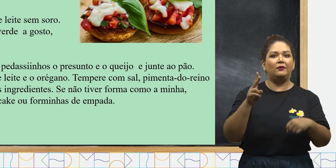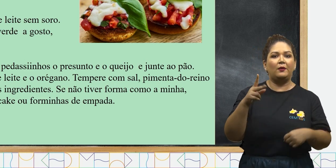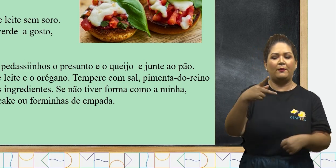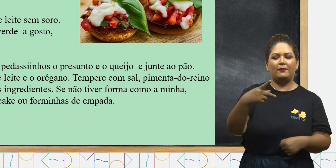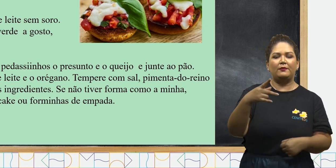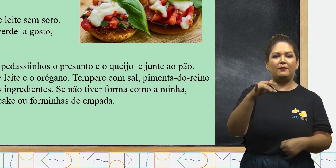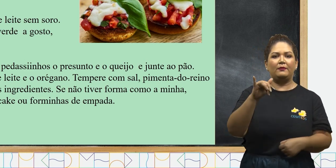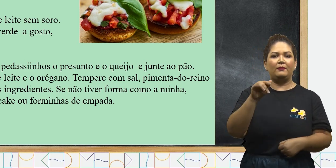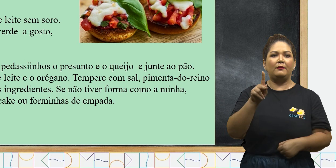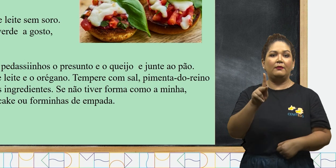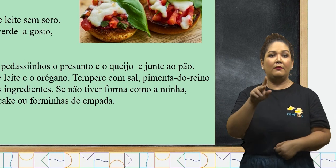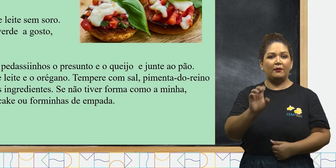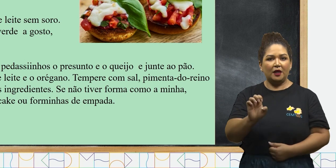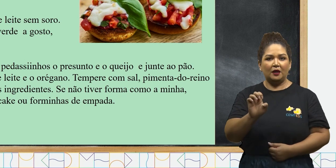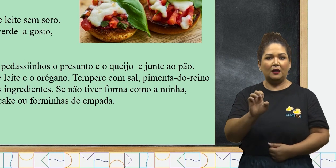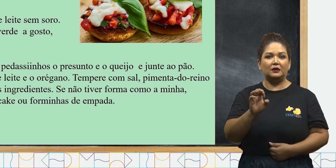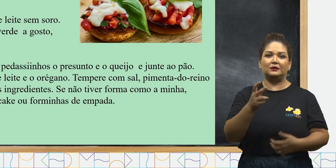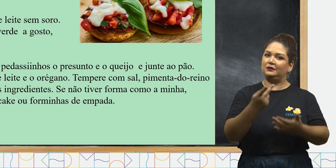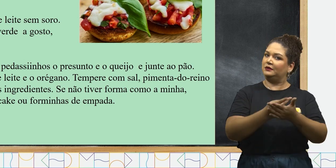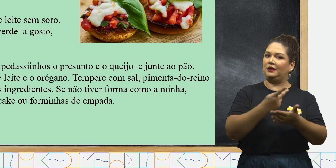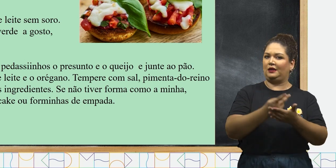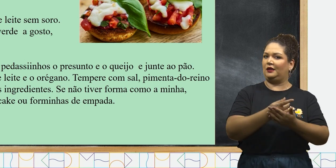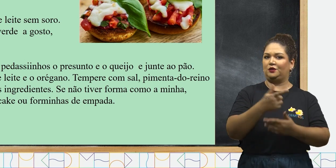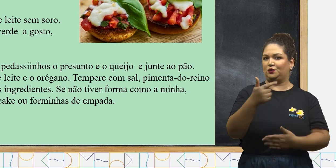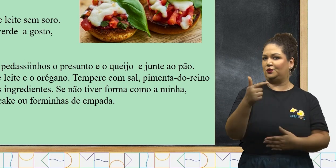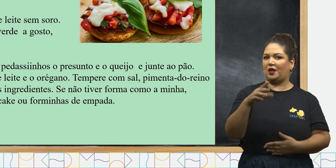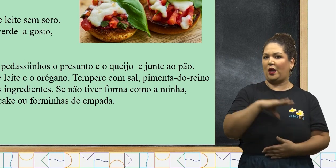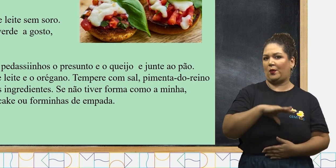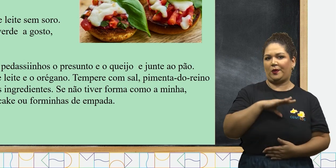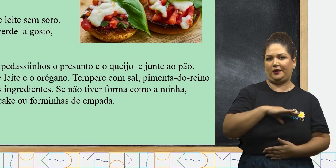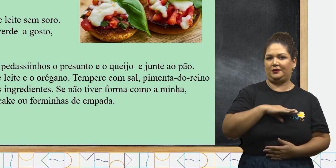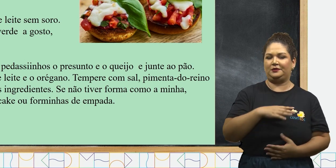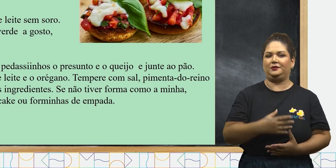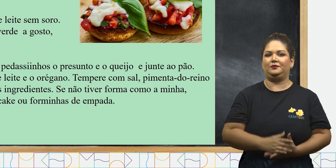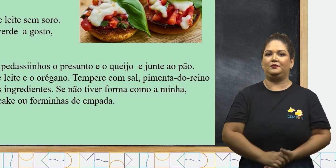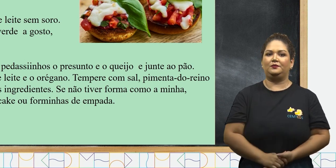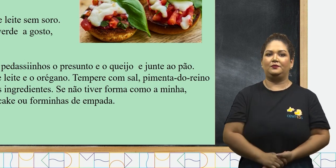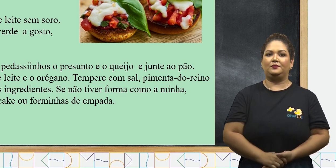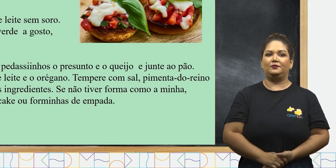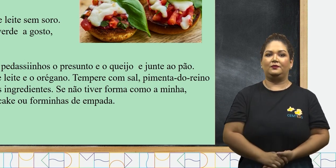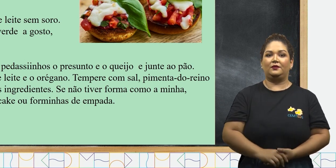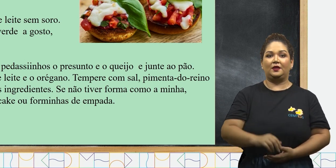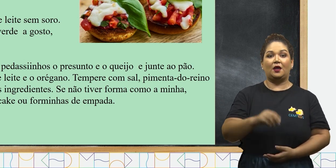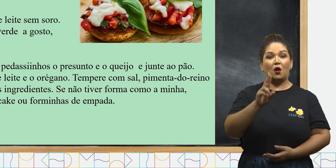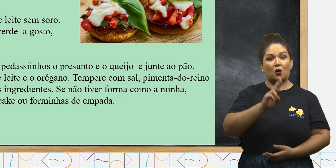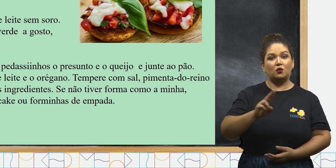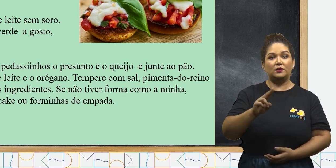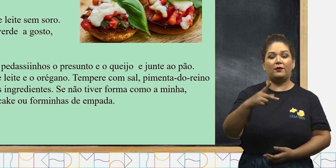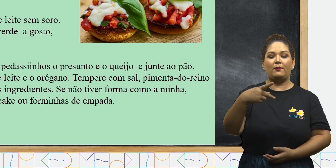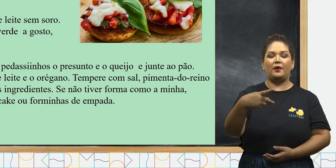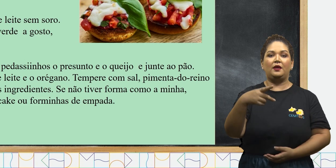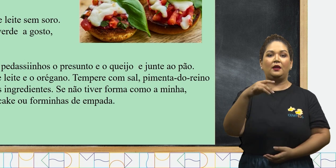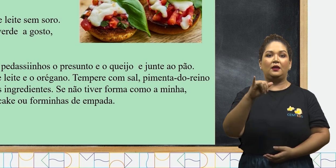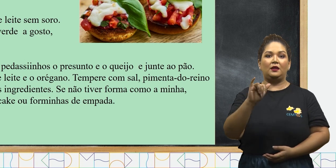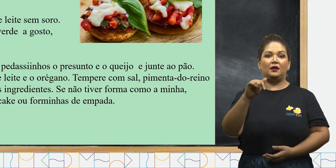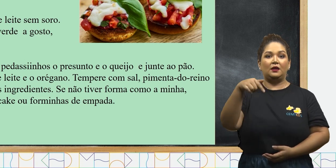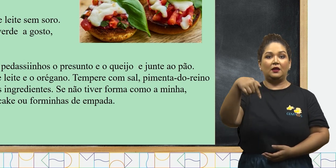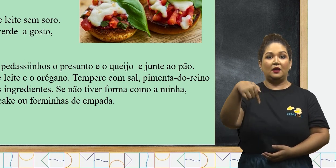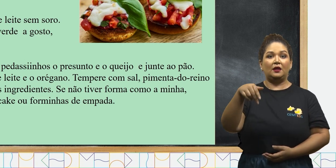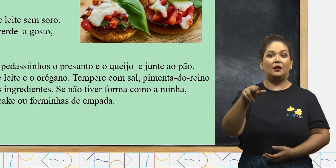existe esta palavra escrita desta maneira na língua portuguesa. O que existe é pique, e pique